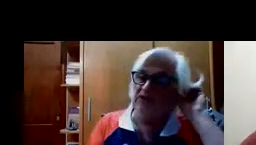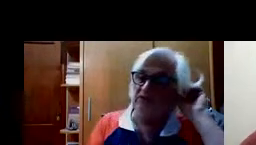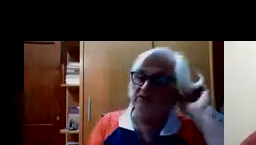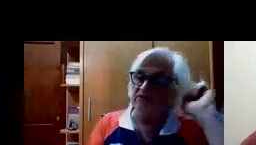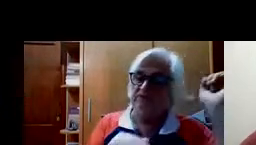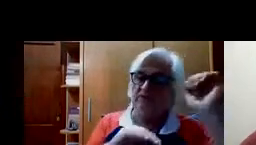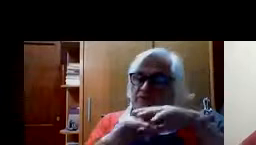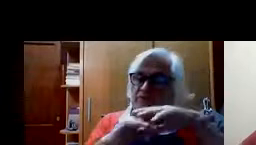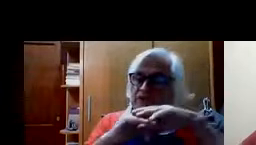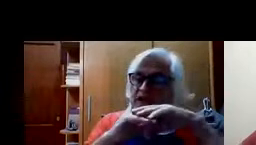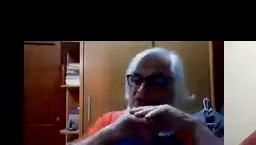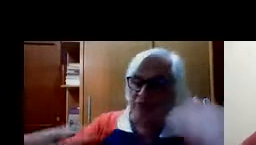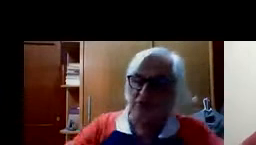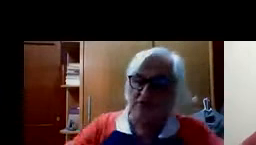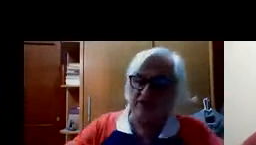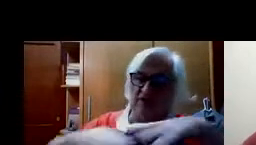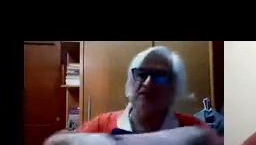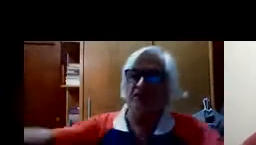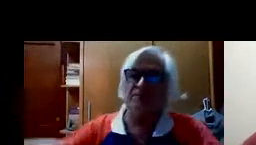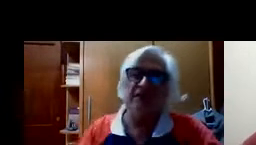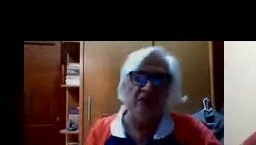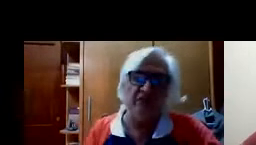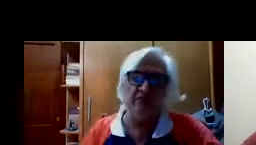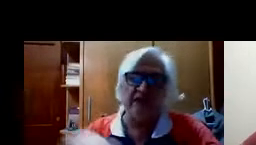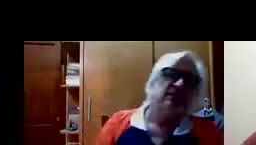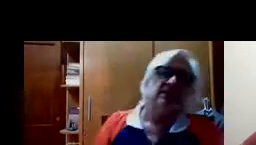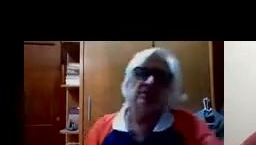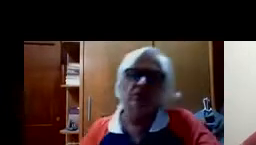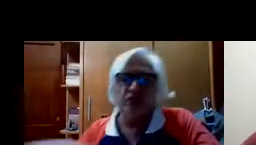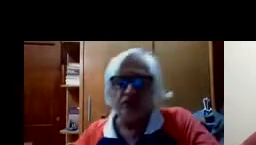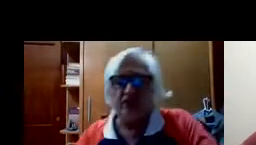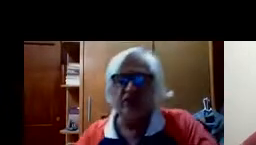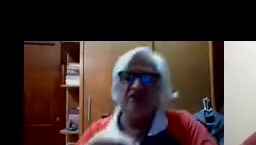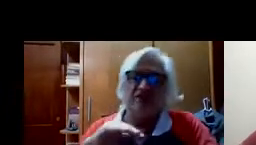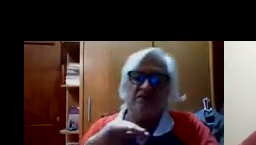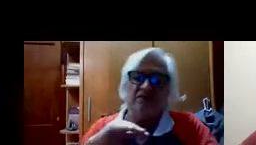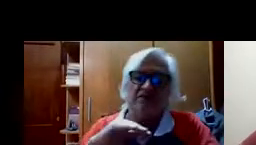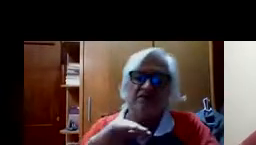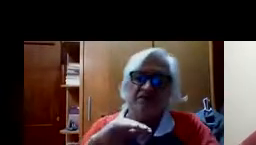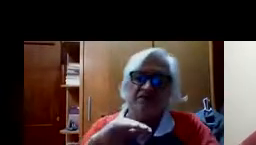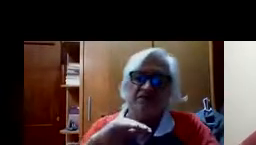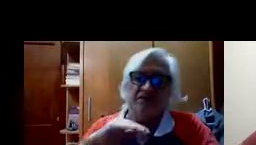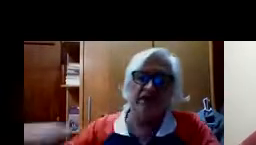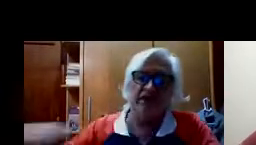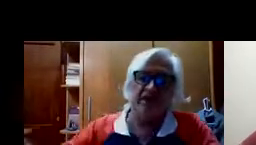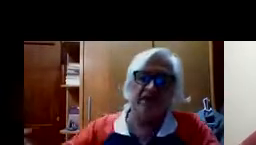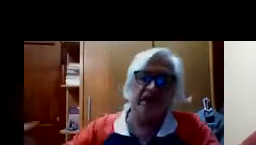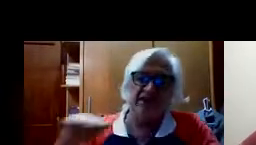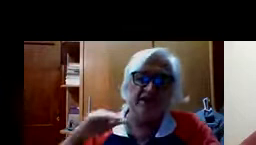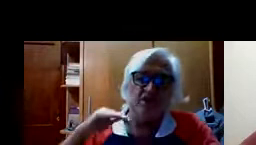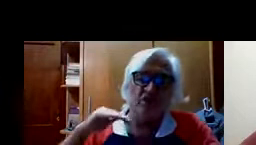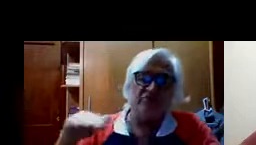quando o alumínio é exposto ao oxigênio, ele oxida uma camada muito fina,